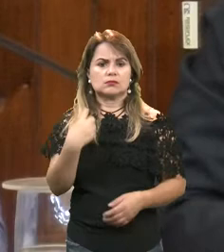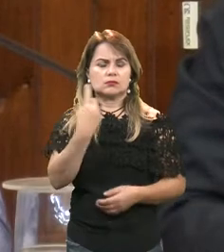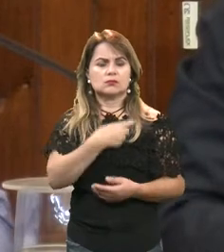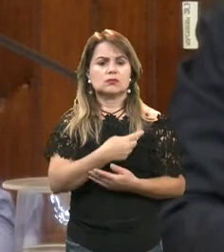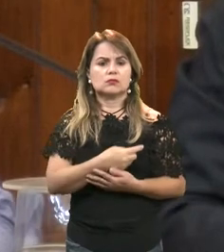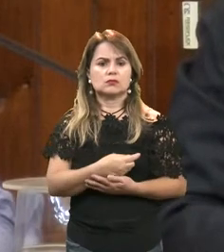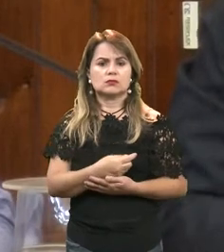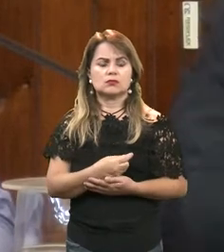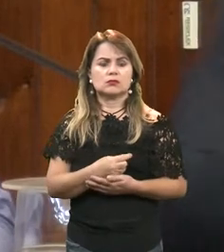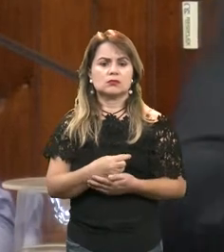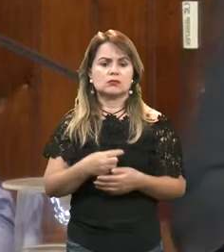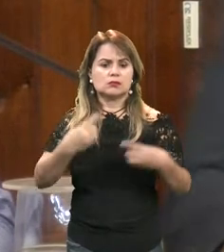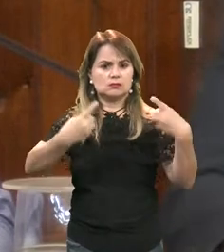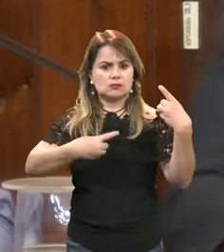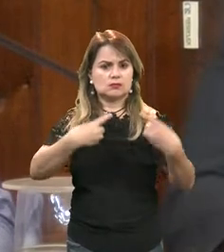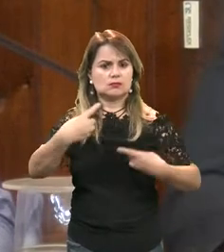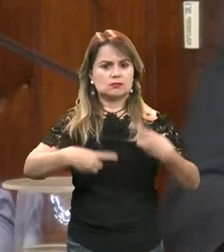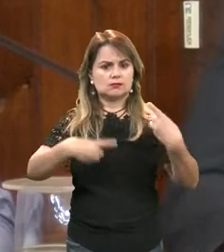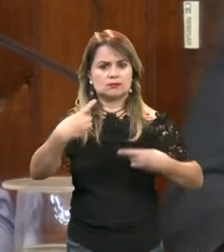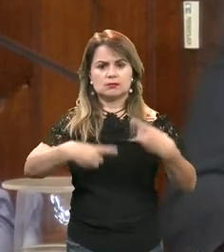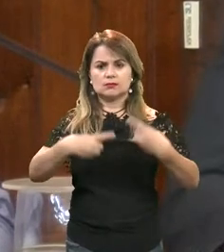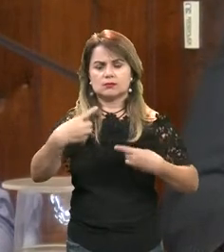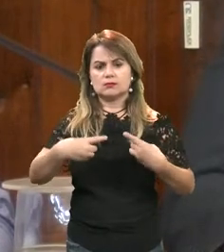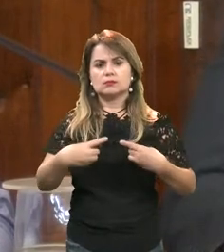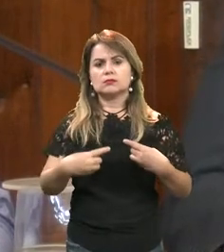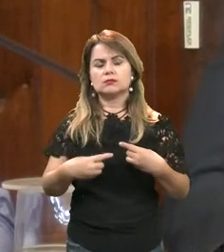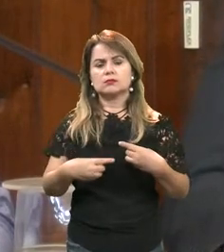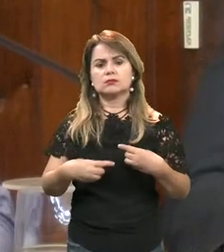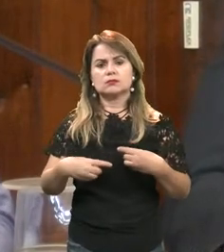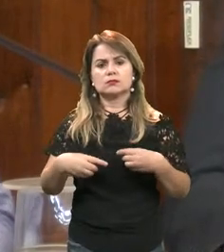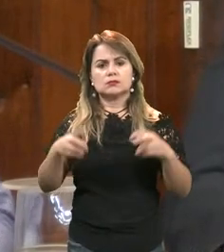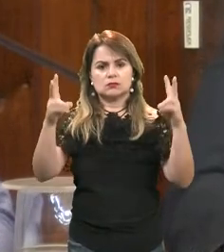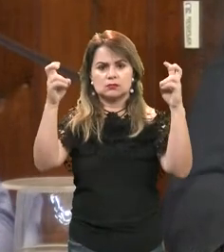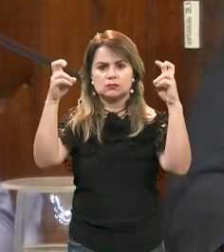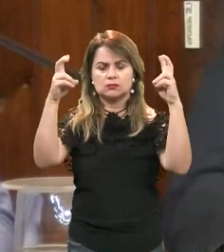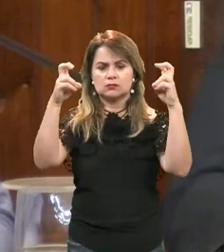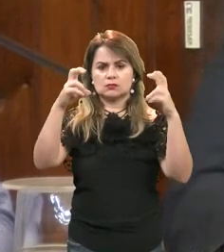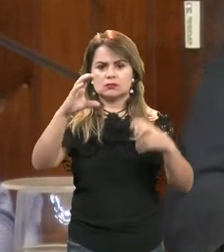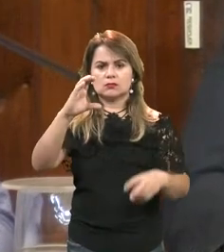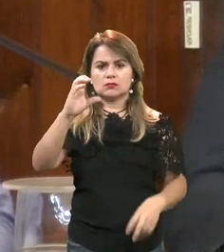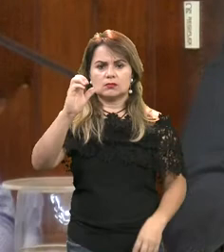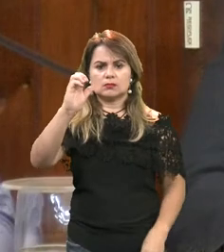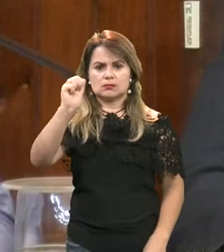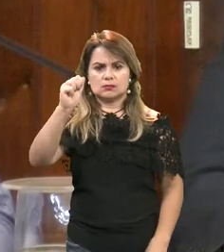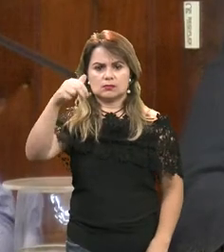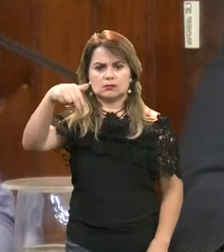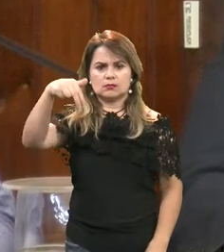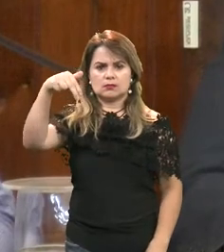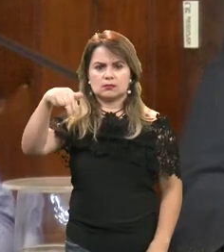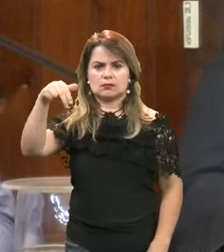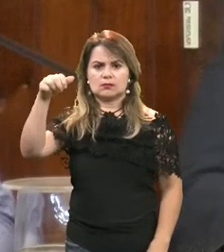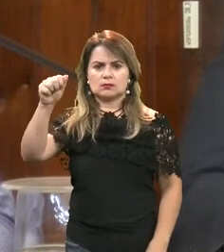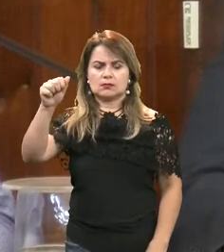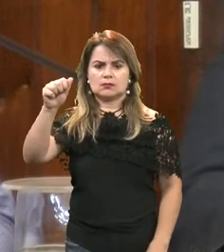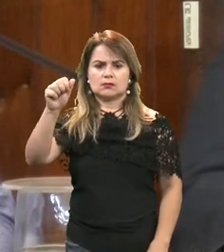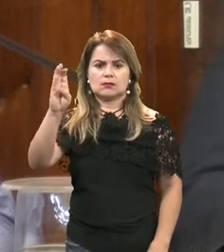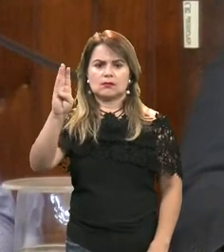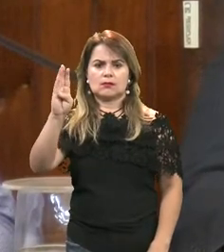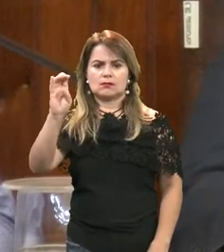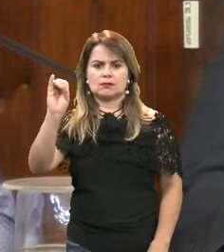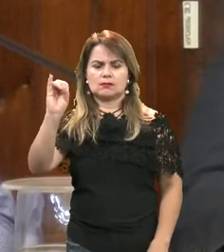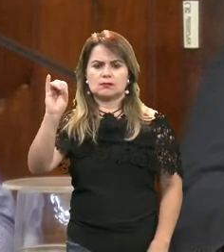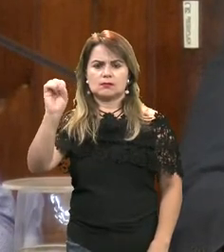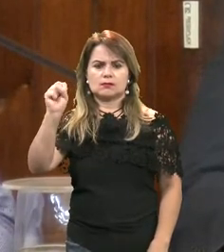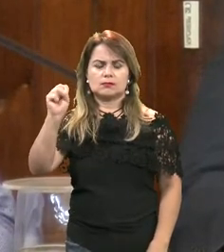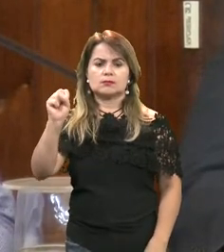promover debates e ampla discussão sobre o uso da cannabis para uso medicinal e a sua